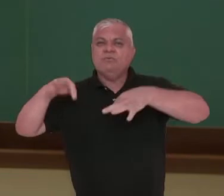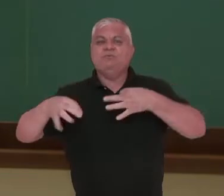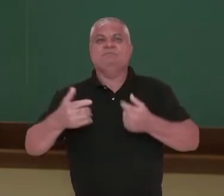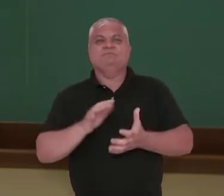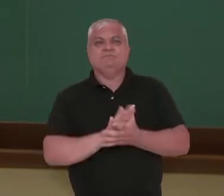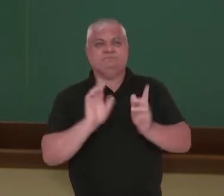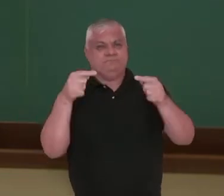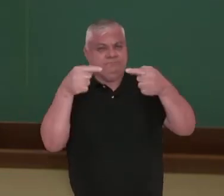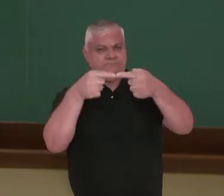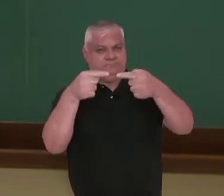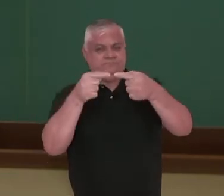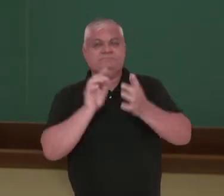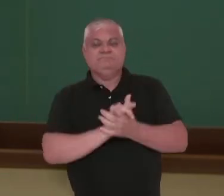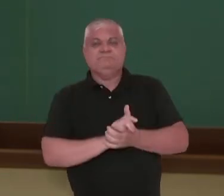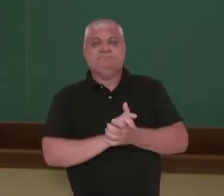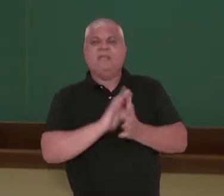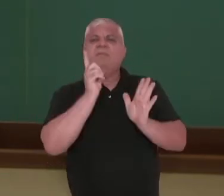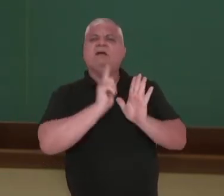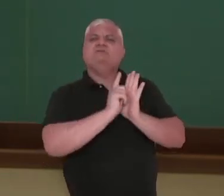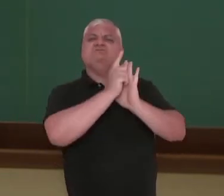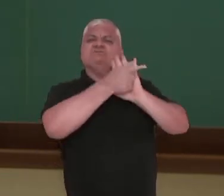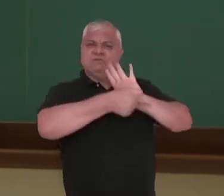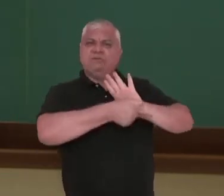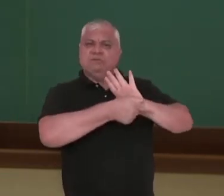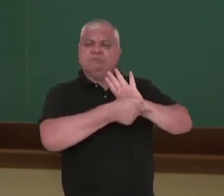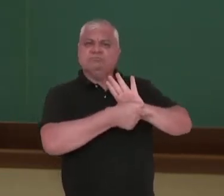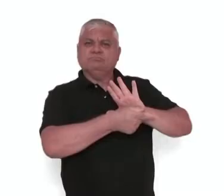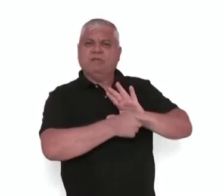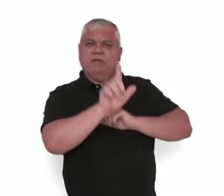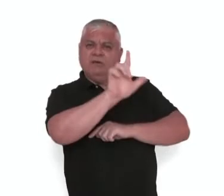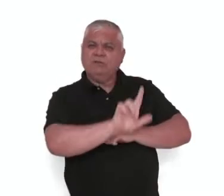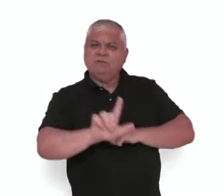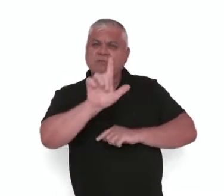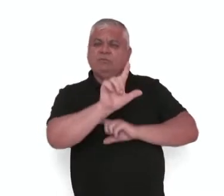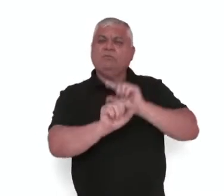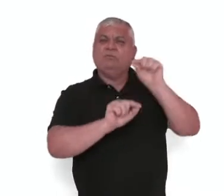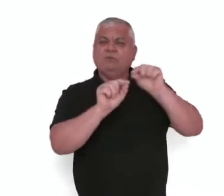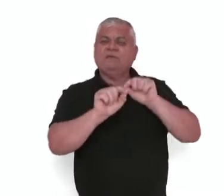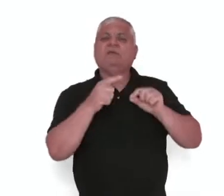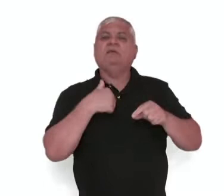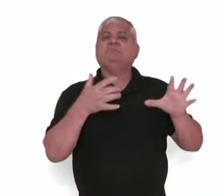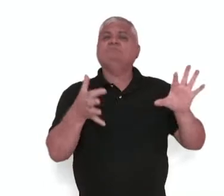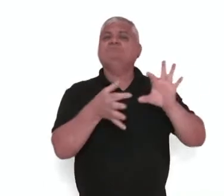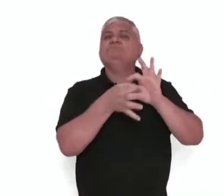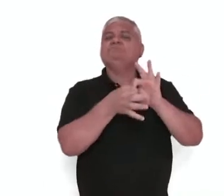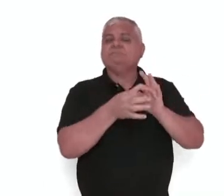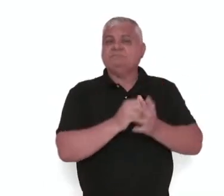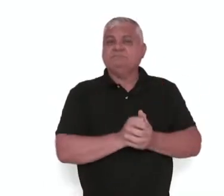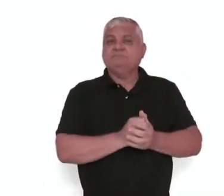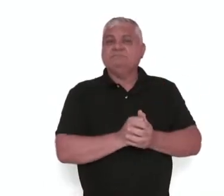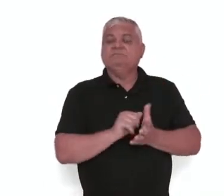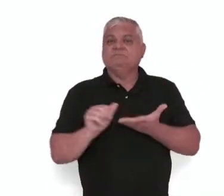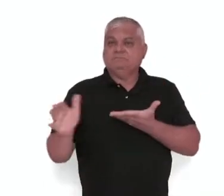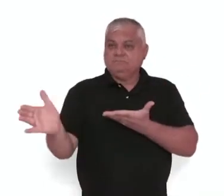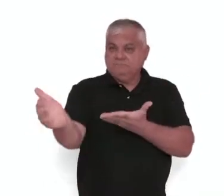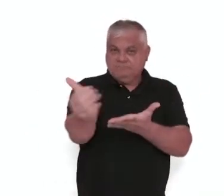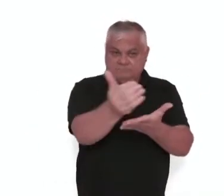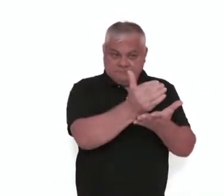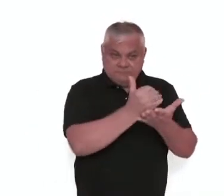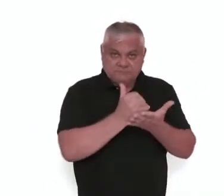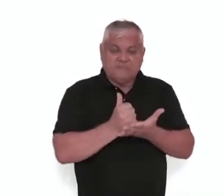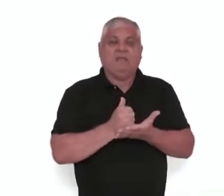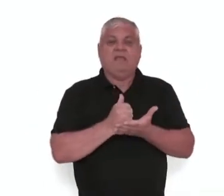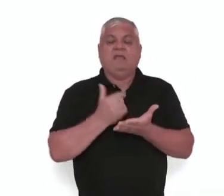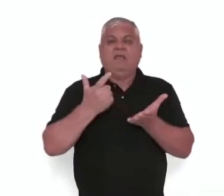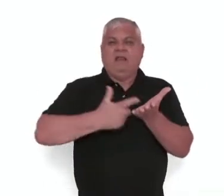dramático. Enquanto os gêneros literários, nós sabemos que eles fazem o quê? Que eles reúnem um conjunto de obras